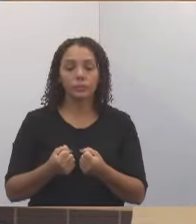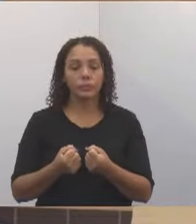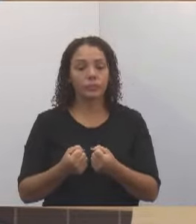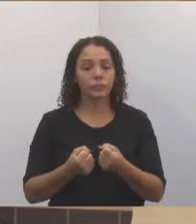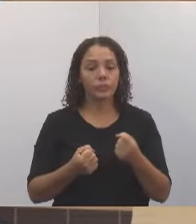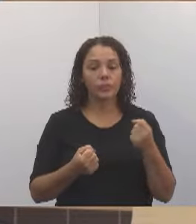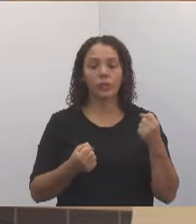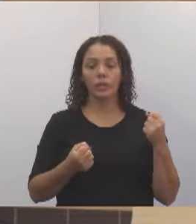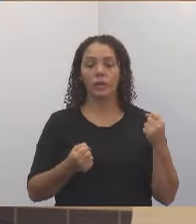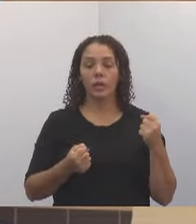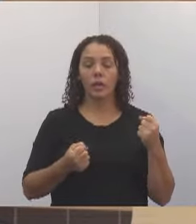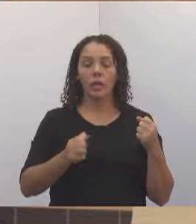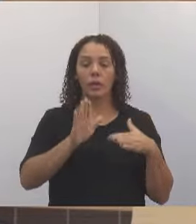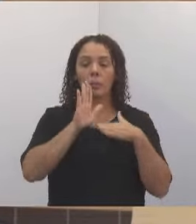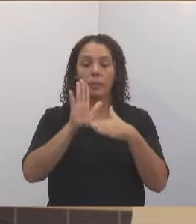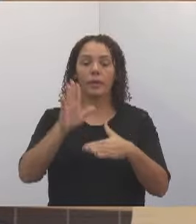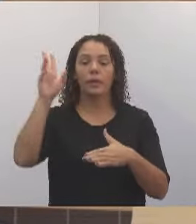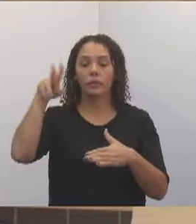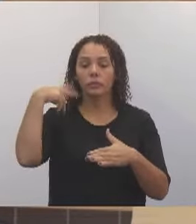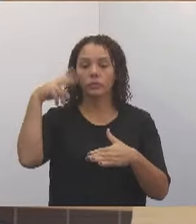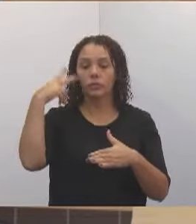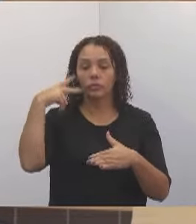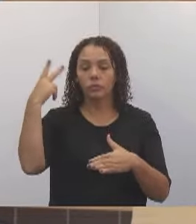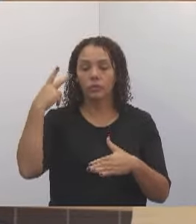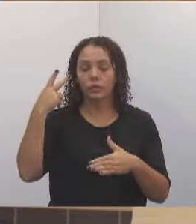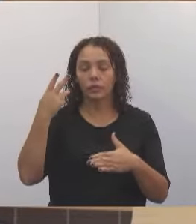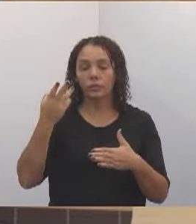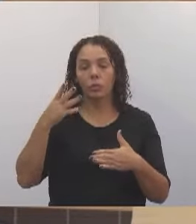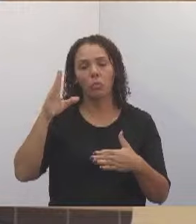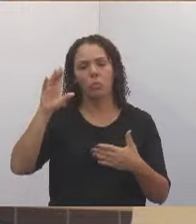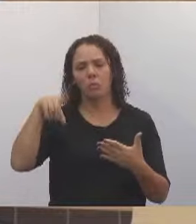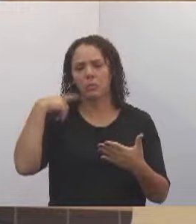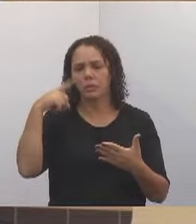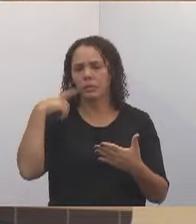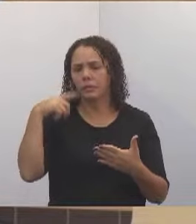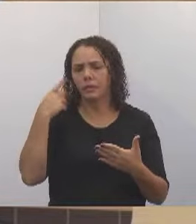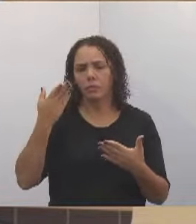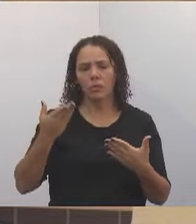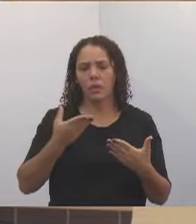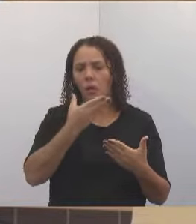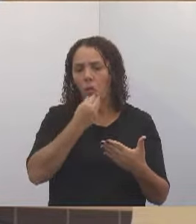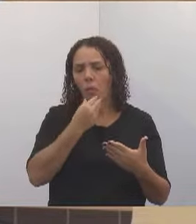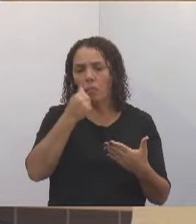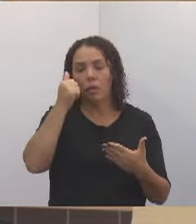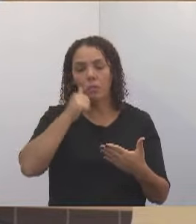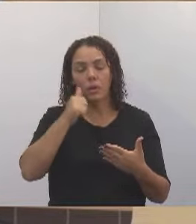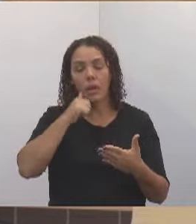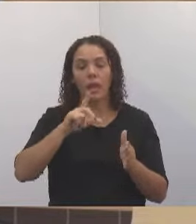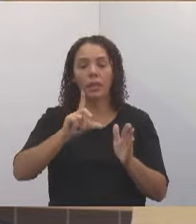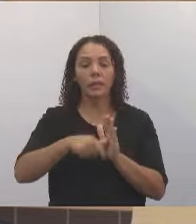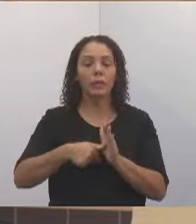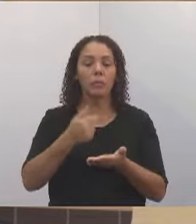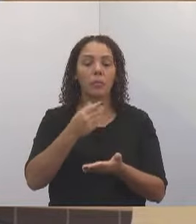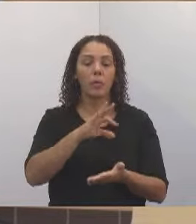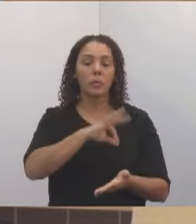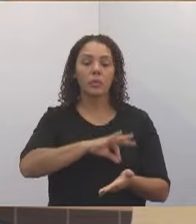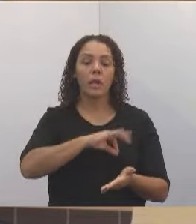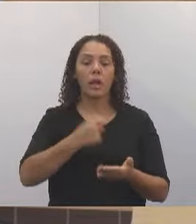para ajudar o próprio vereador ou vereadora, ou deputado ou deputada que reteve o seu salário.